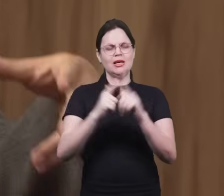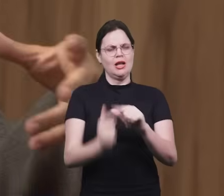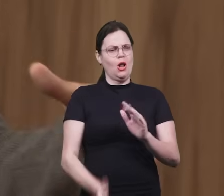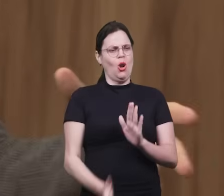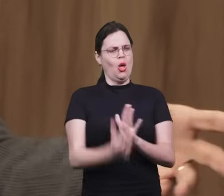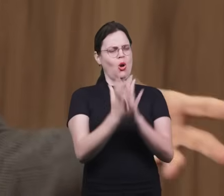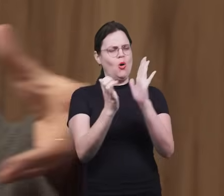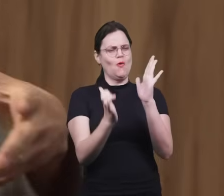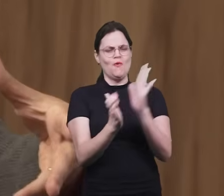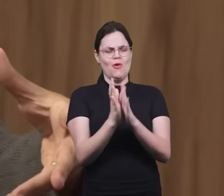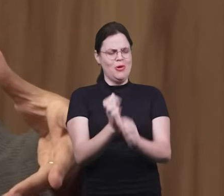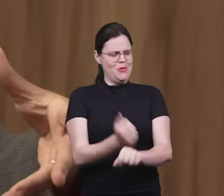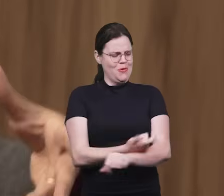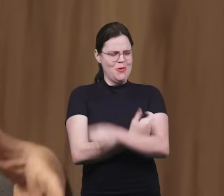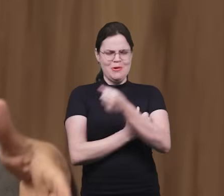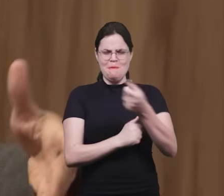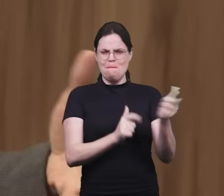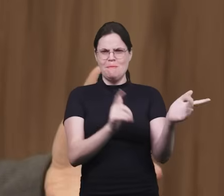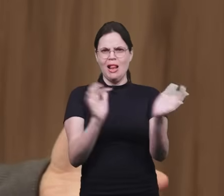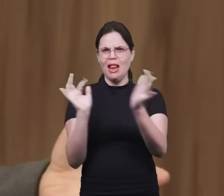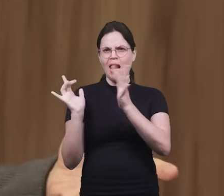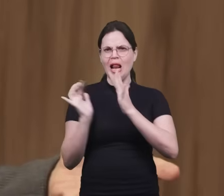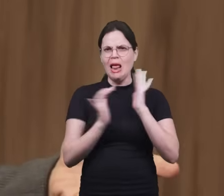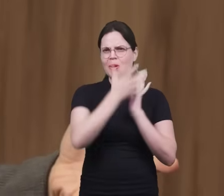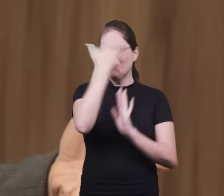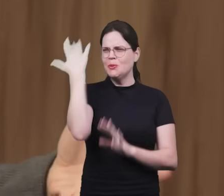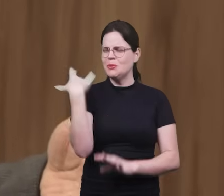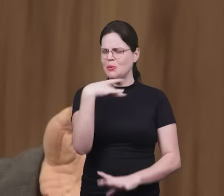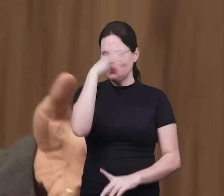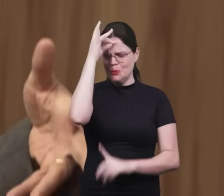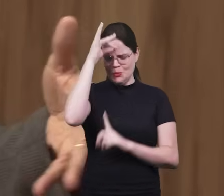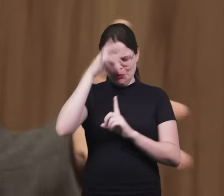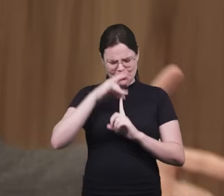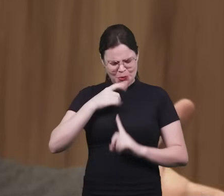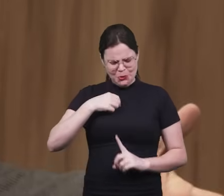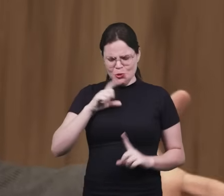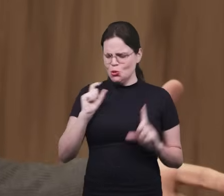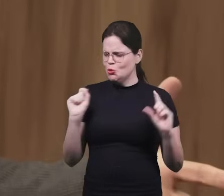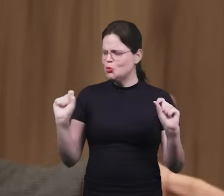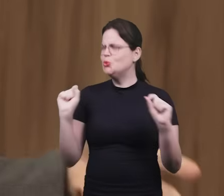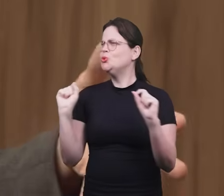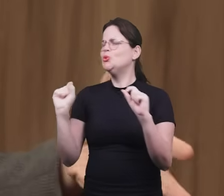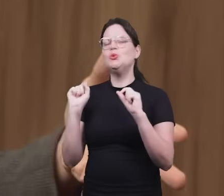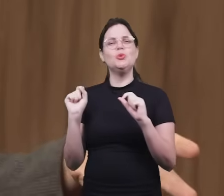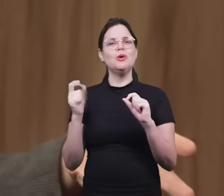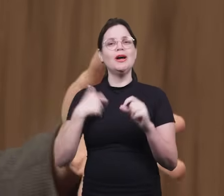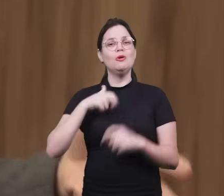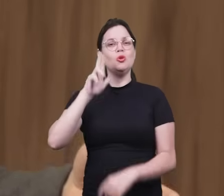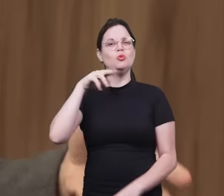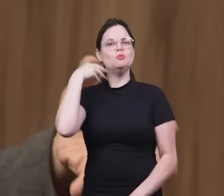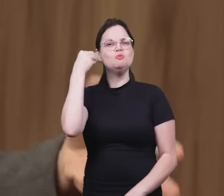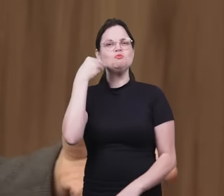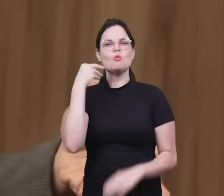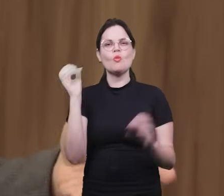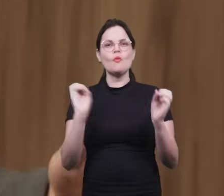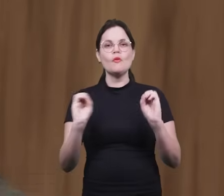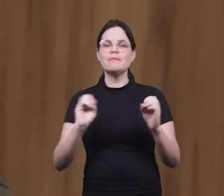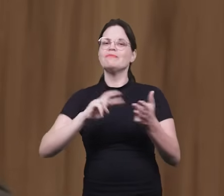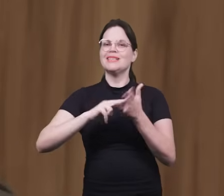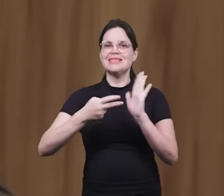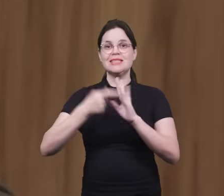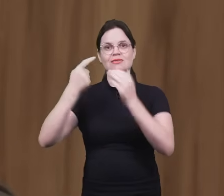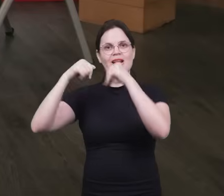louvor, a palavra, a presença do Senhor, o que é isso? Eu nunca provei isso em lugar nenhum. Isso é o pão que desceu do